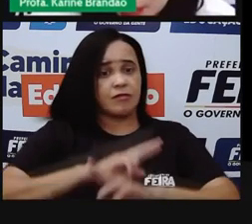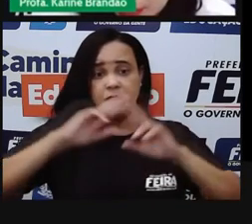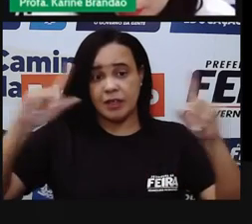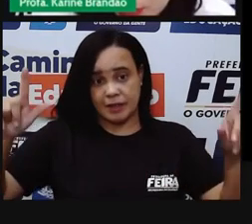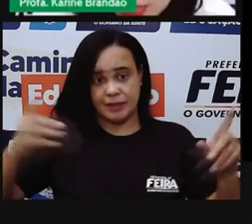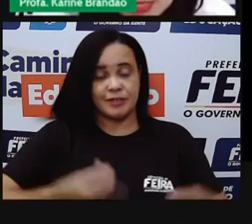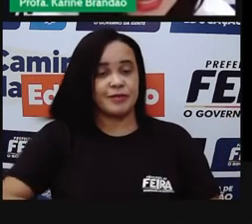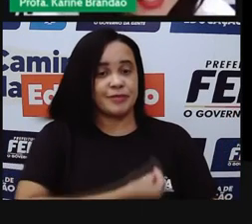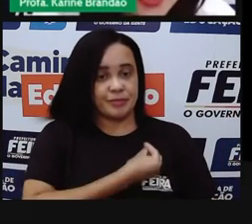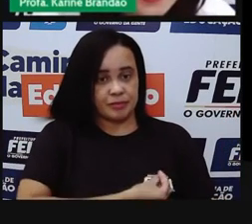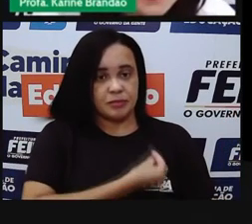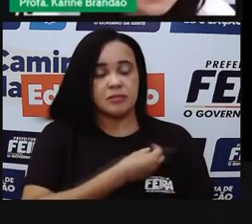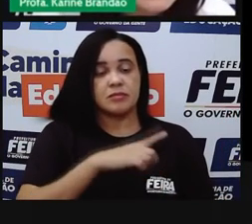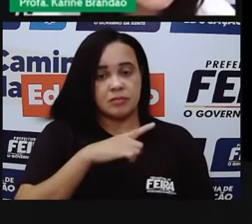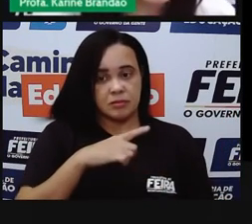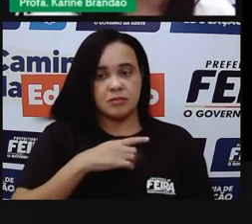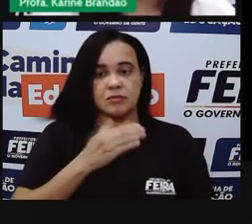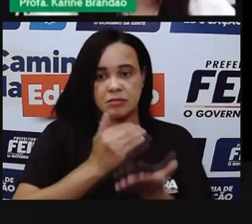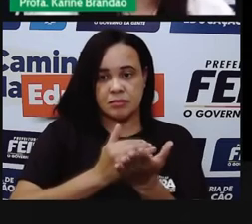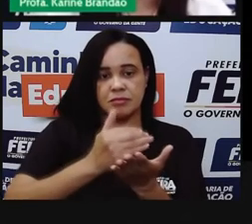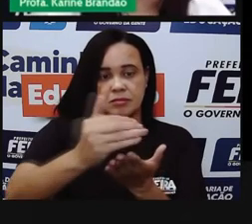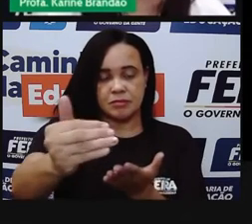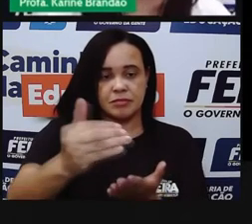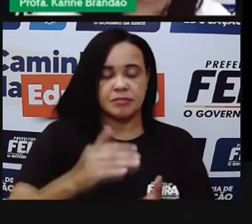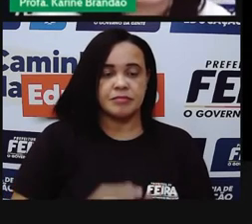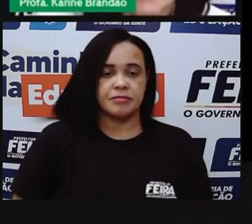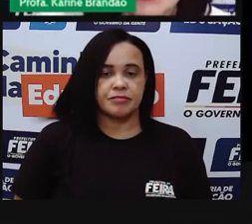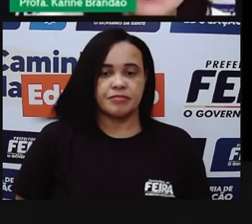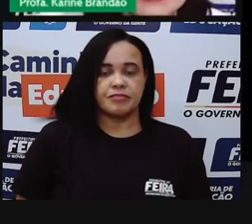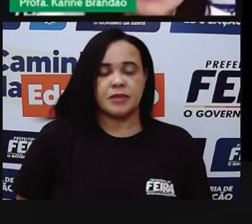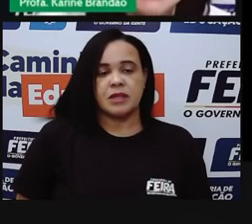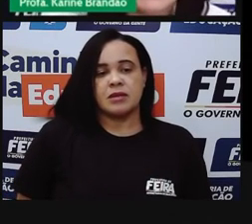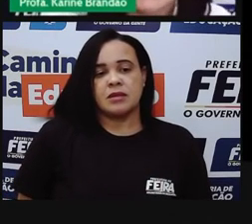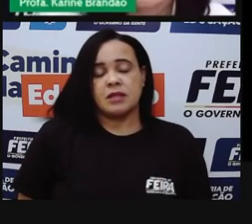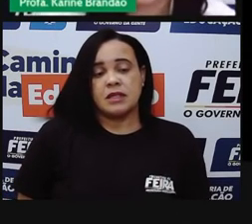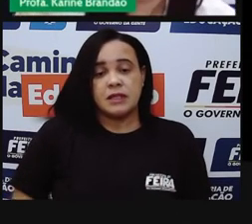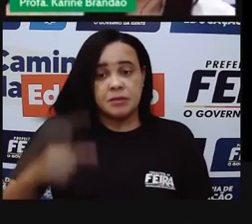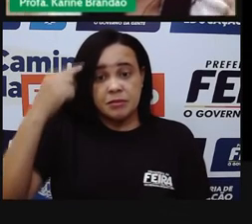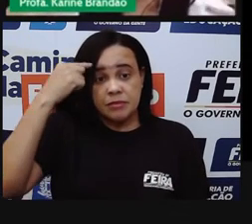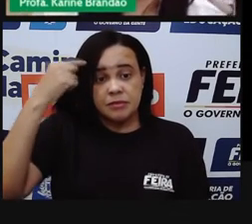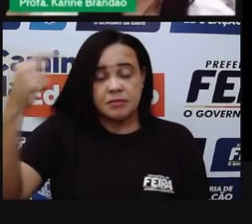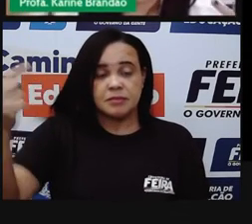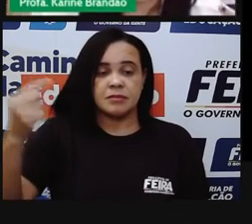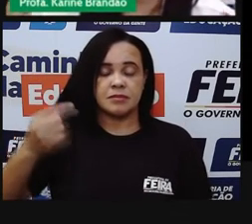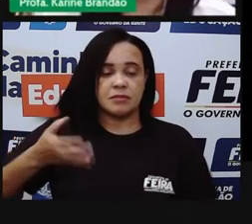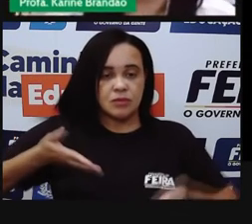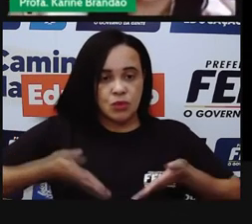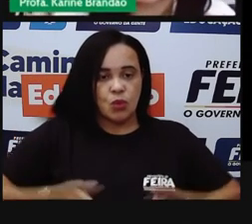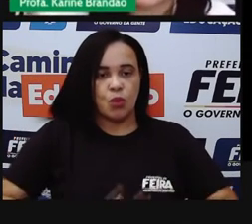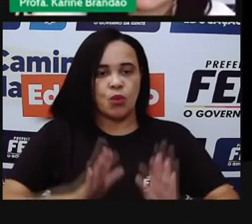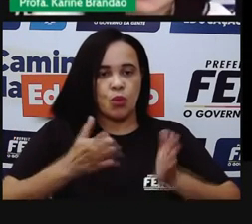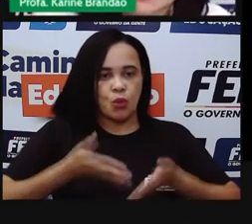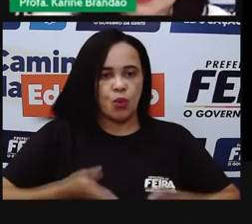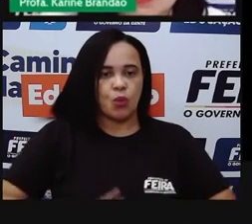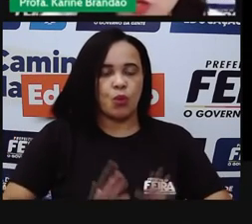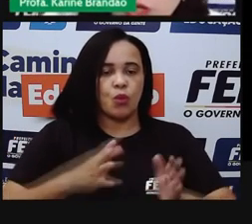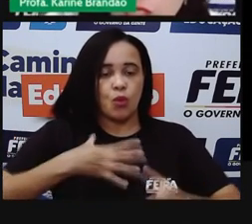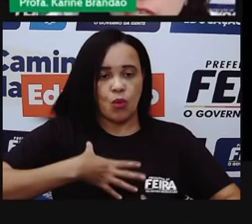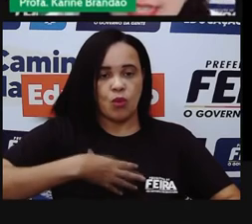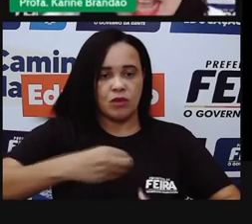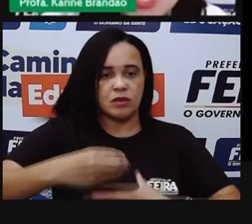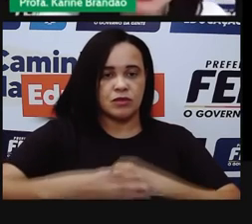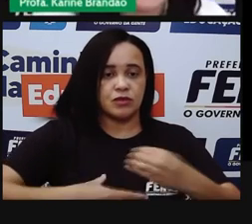Beleza? Vamos seguindo. E aí, para a gente pensar em reprodução, né? E as nossas